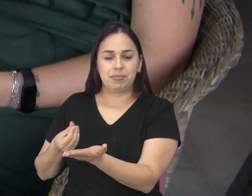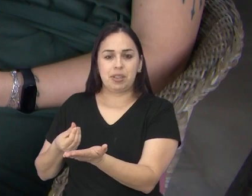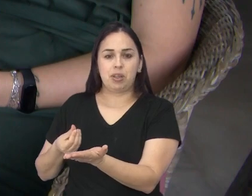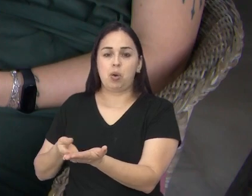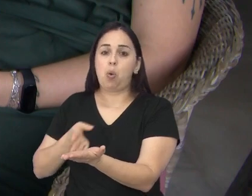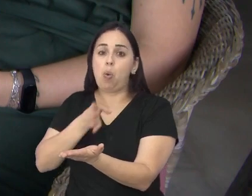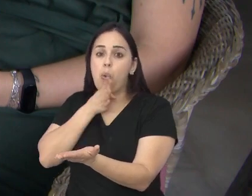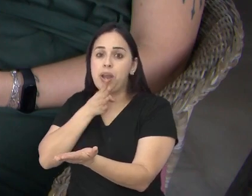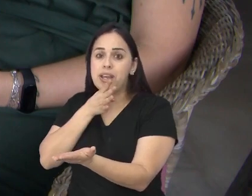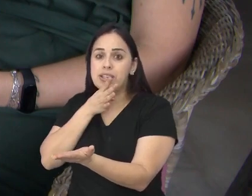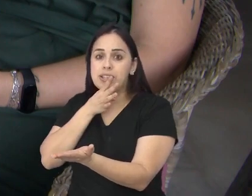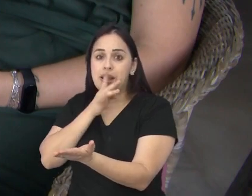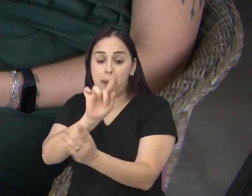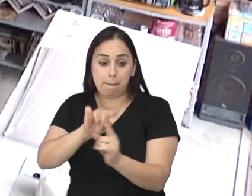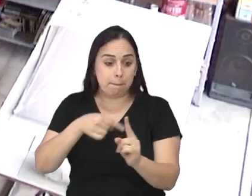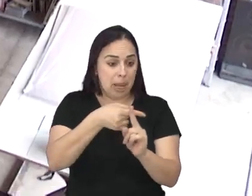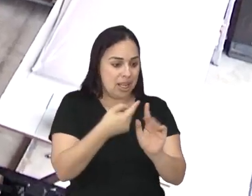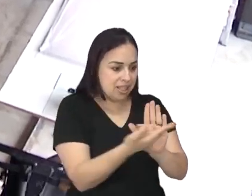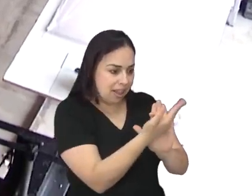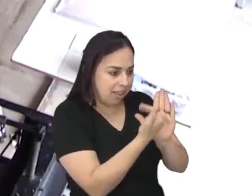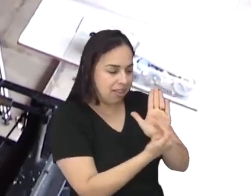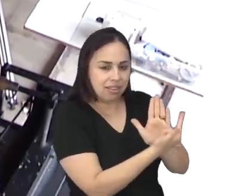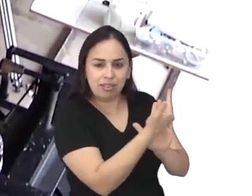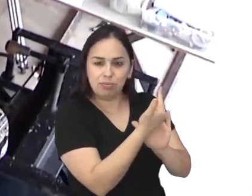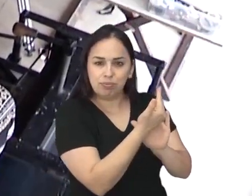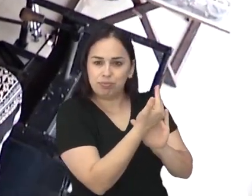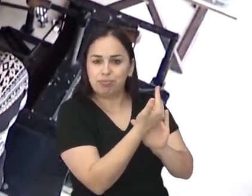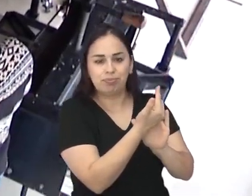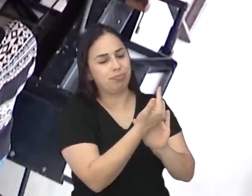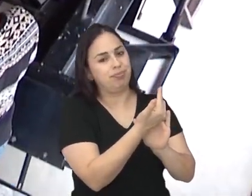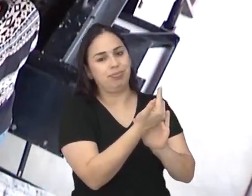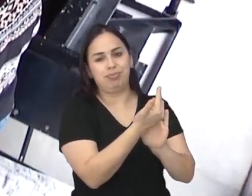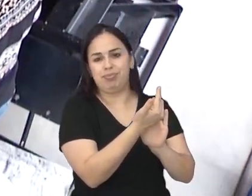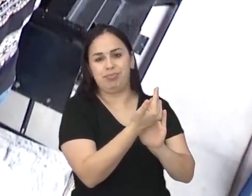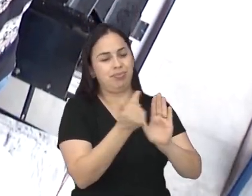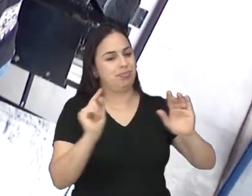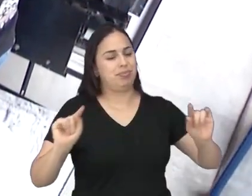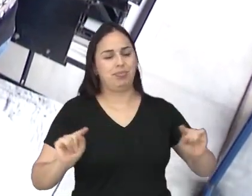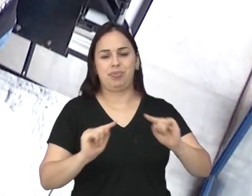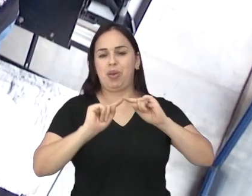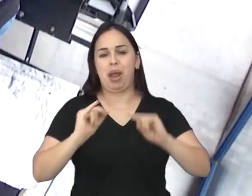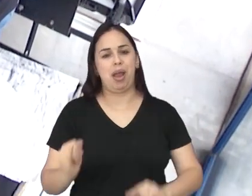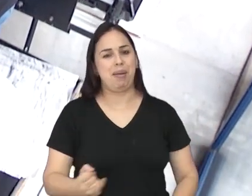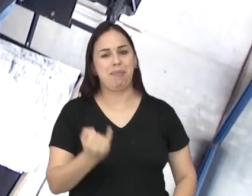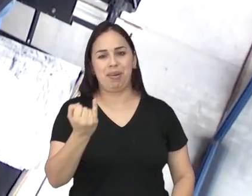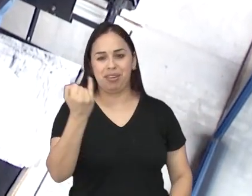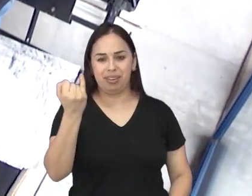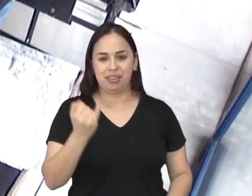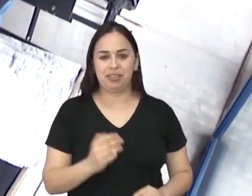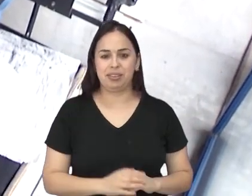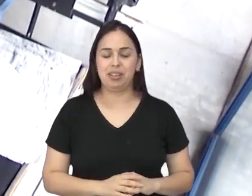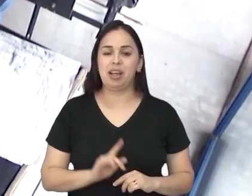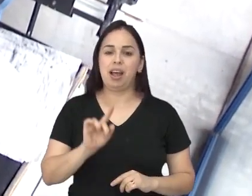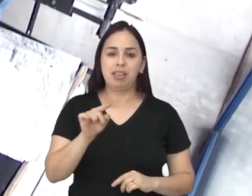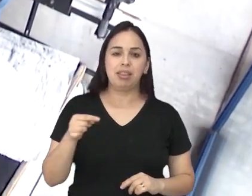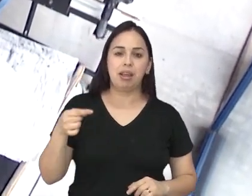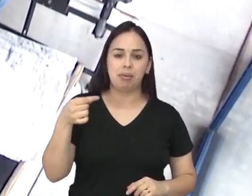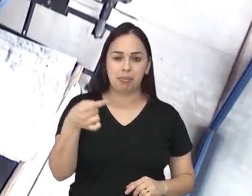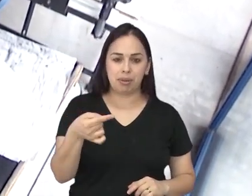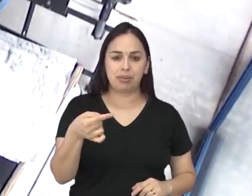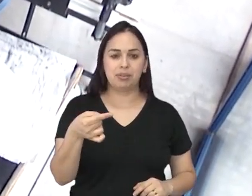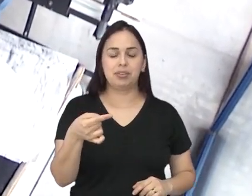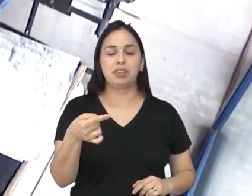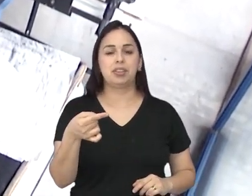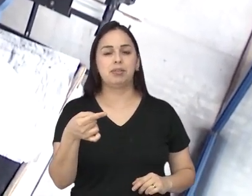conhecer a gravura e associá-la ao desenho e à reprodução foi fundamental. Depois eu